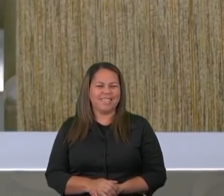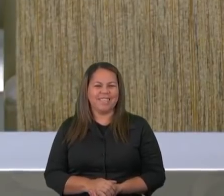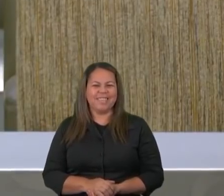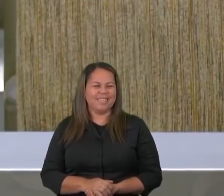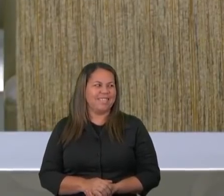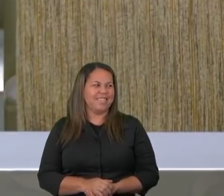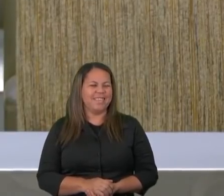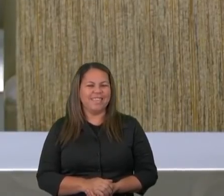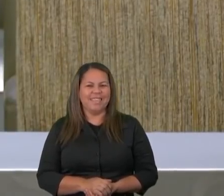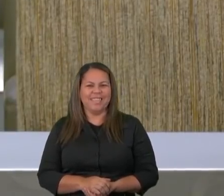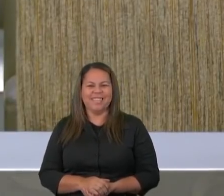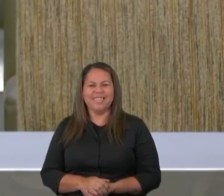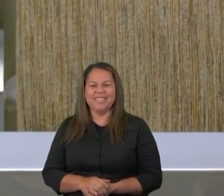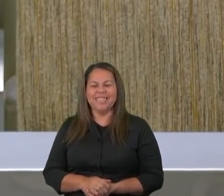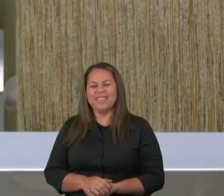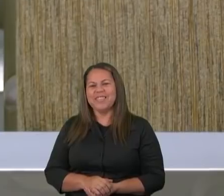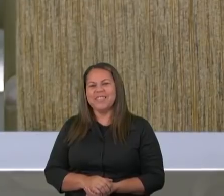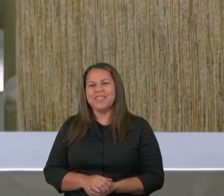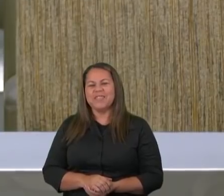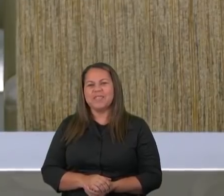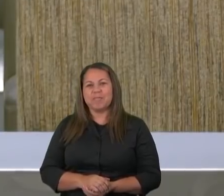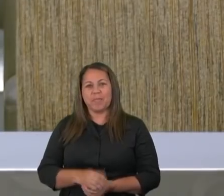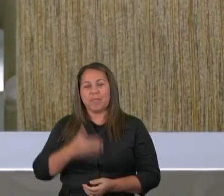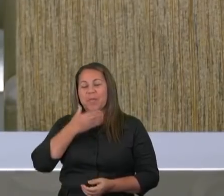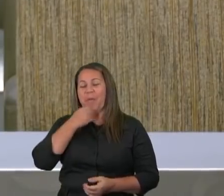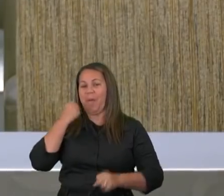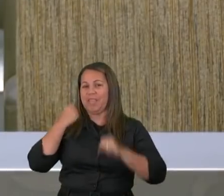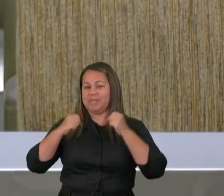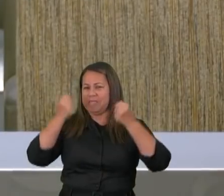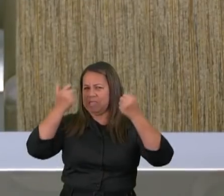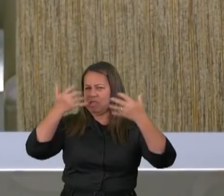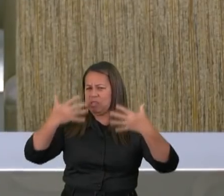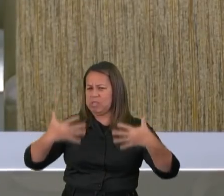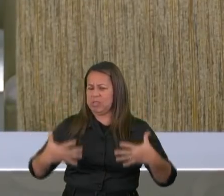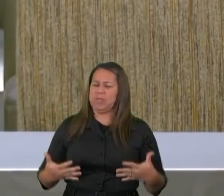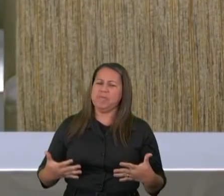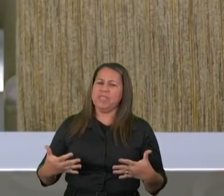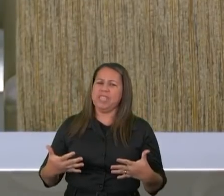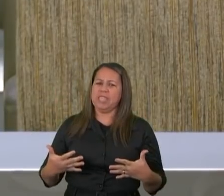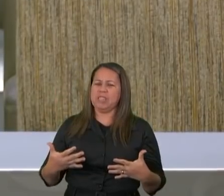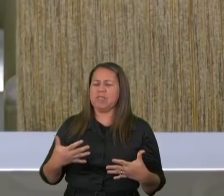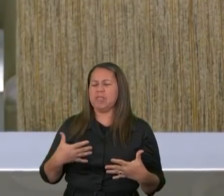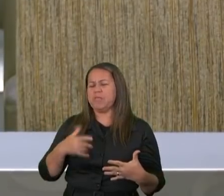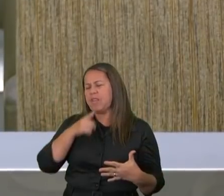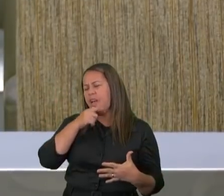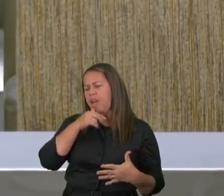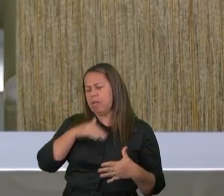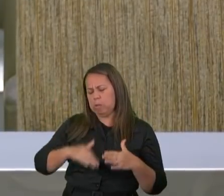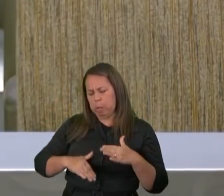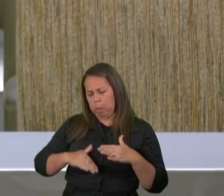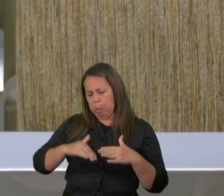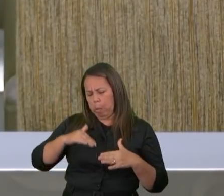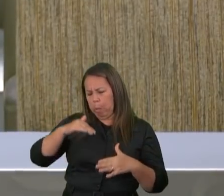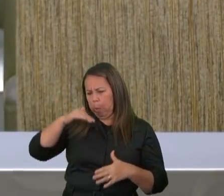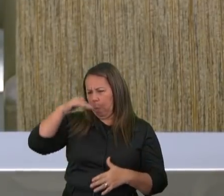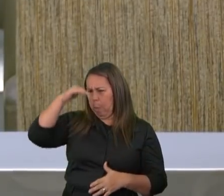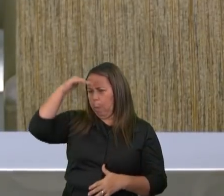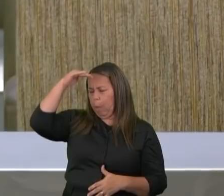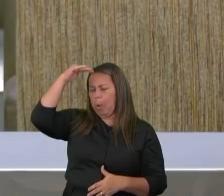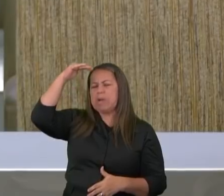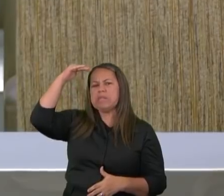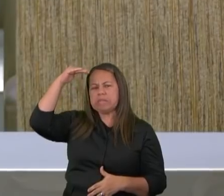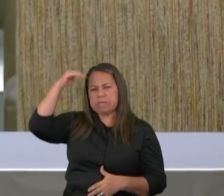aos nossos inimigos. O salmista ainda diz: as águas teriam transbordado sobre nós e a